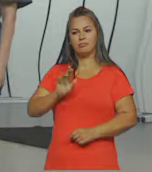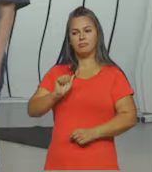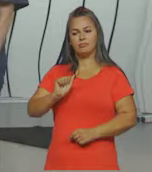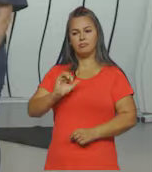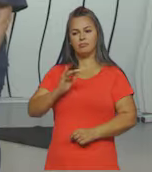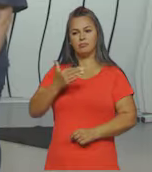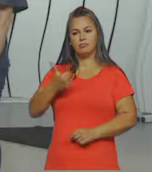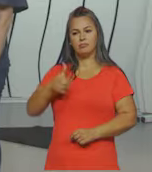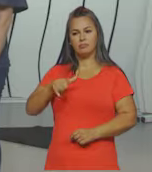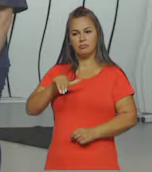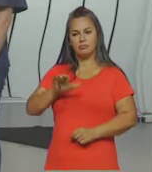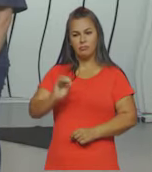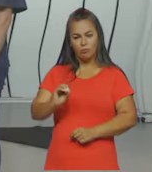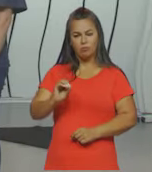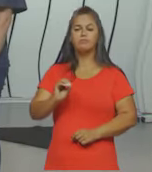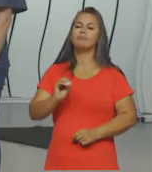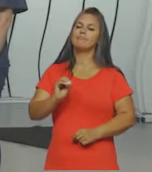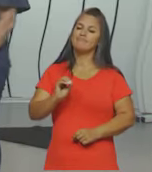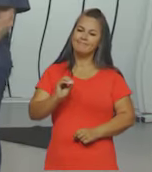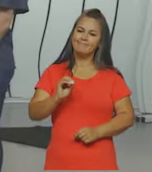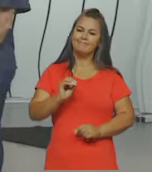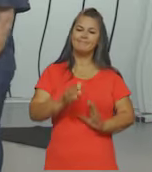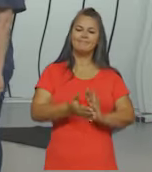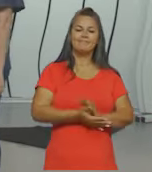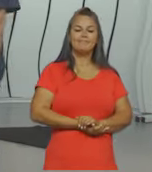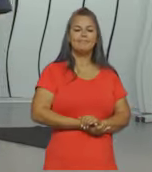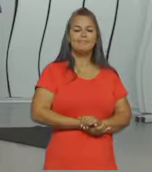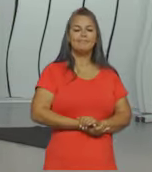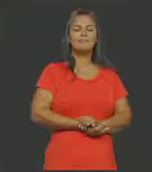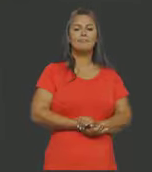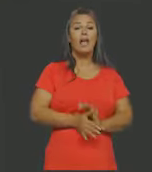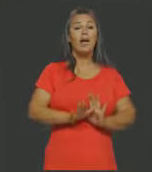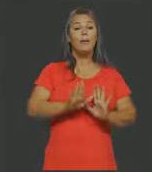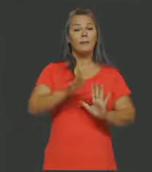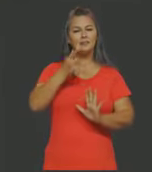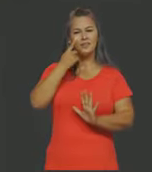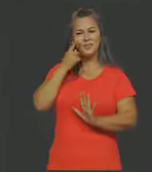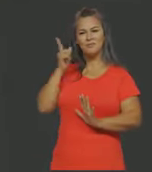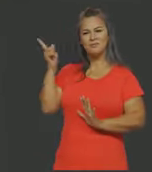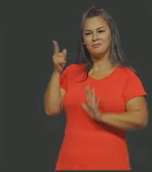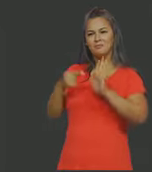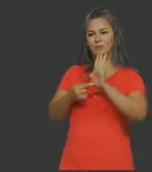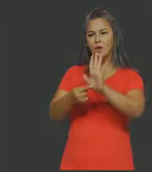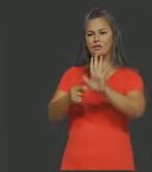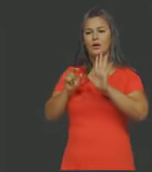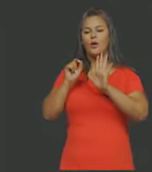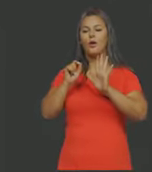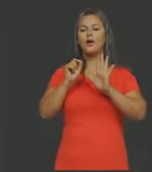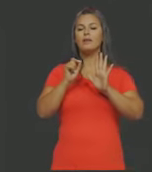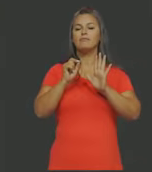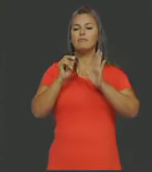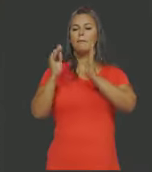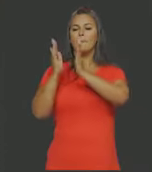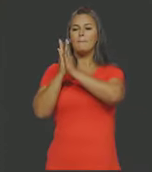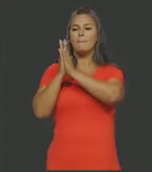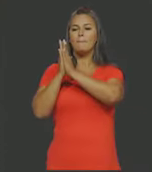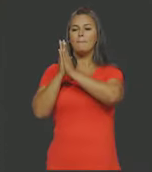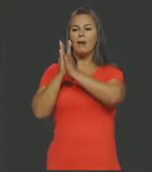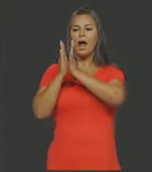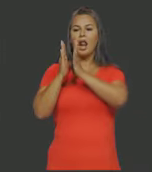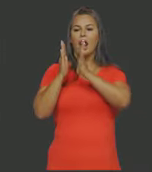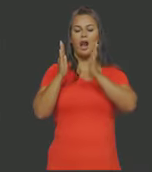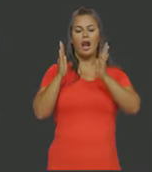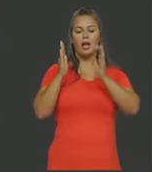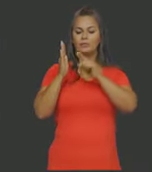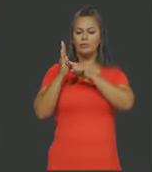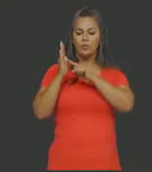bem complexo, tá? Então, eu coloquei aqui o desenho de um óvulo, tá? Que é uma